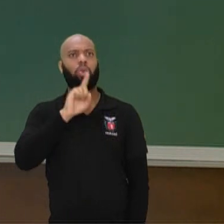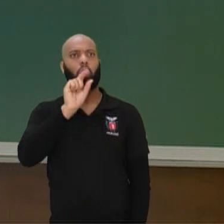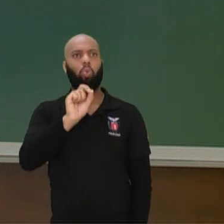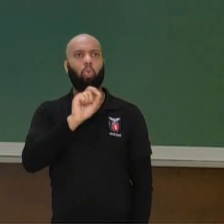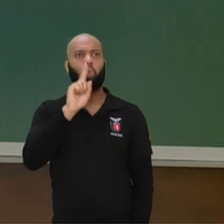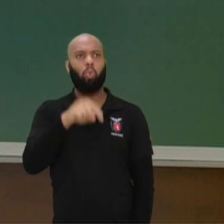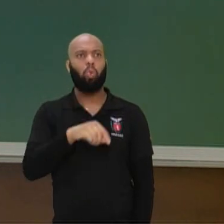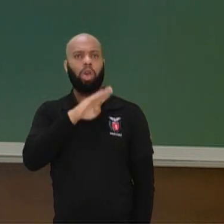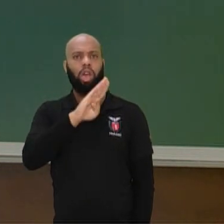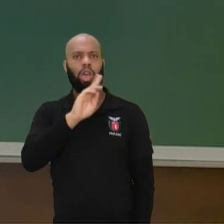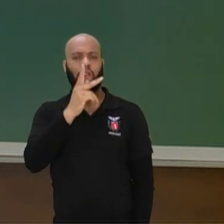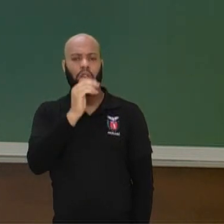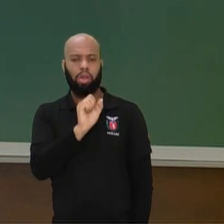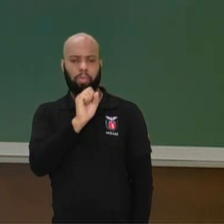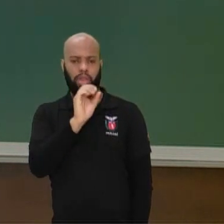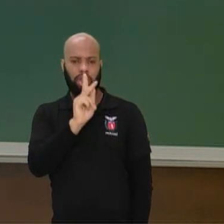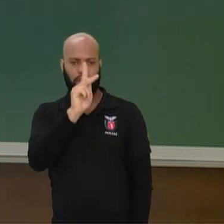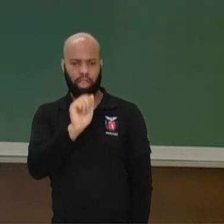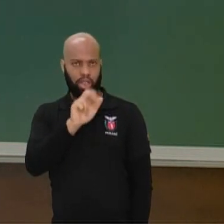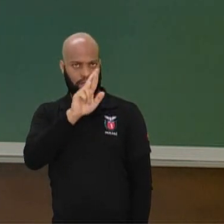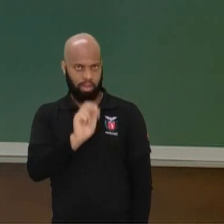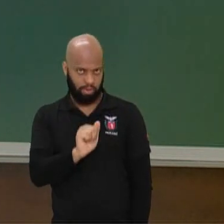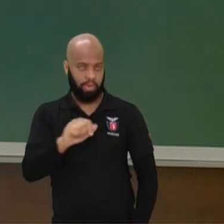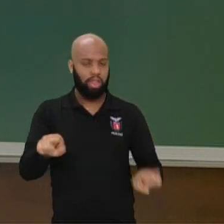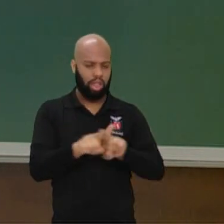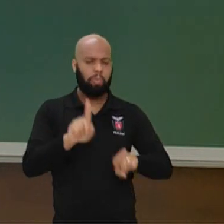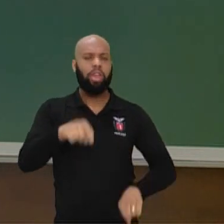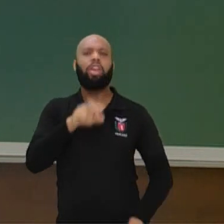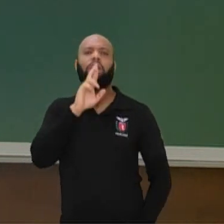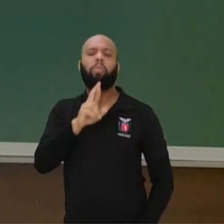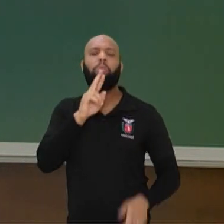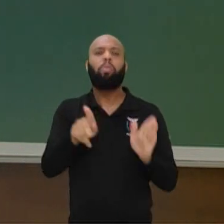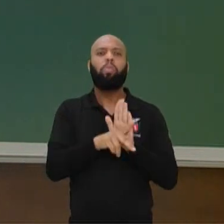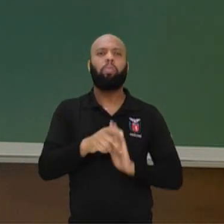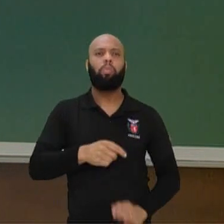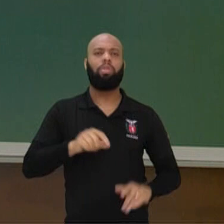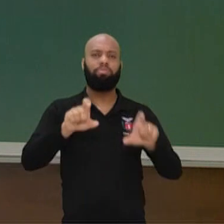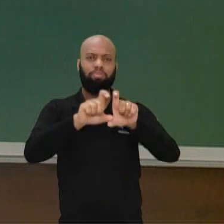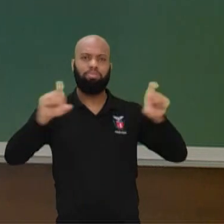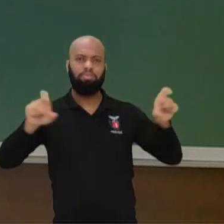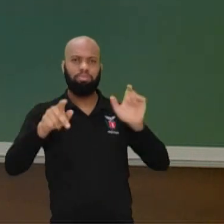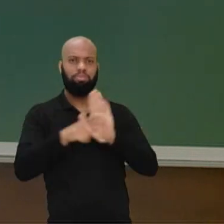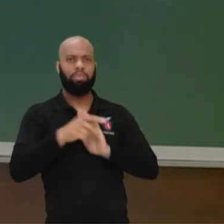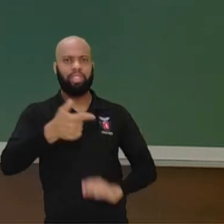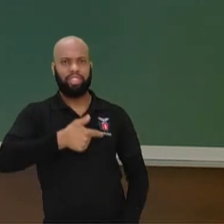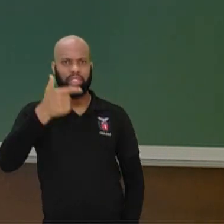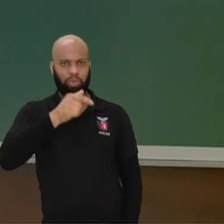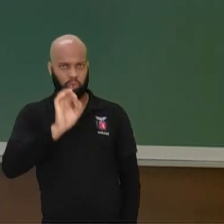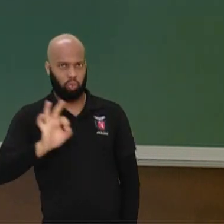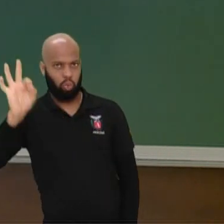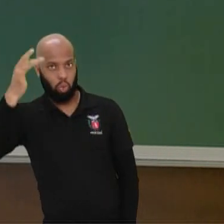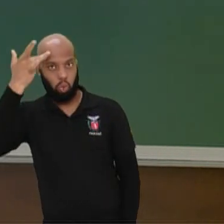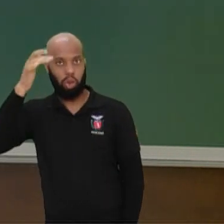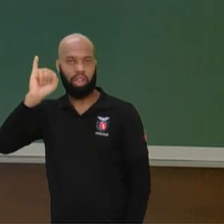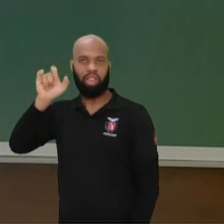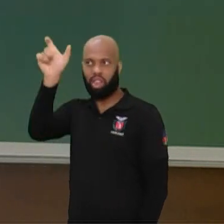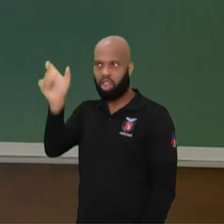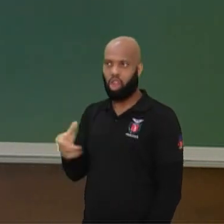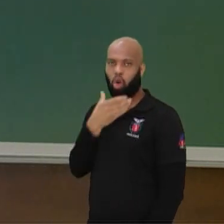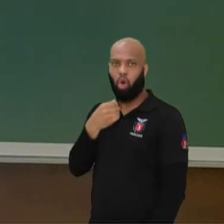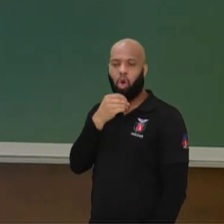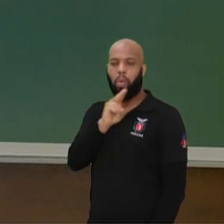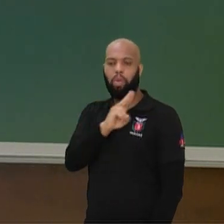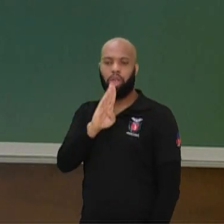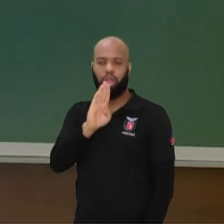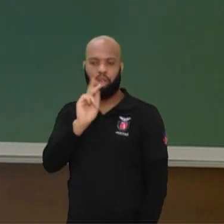fórmula resolutiva de uma equação de segundo grau. Mesmo porque eu não estava aqui, né, naquela época lá que o Bhaskara viveu para saber se foi ele mesmo que